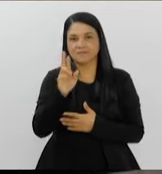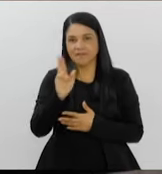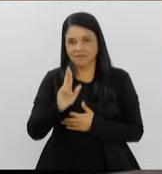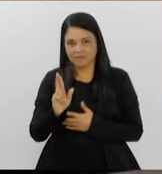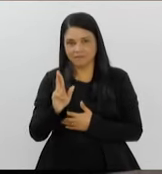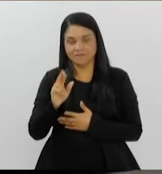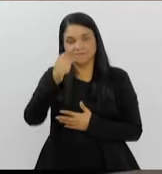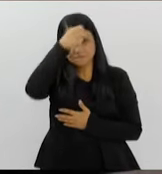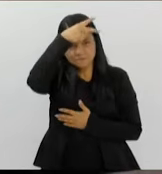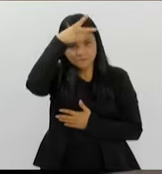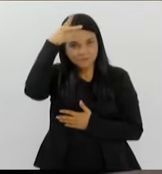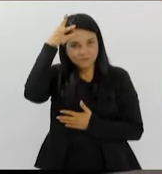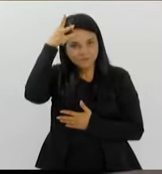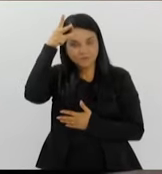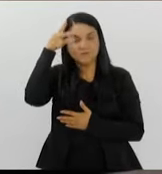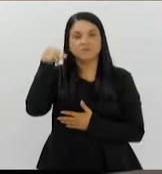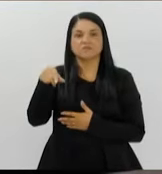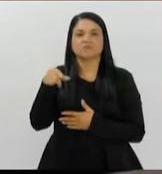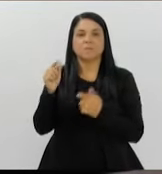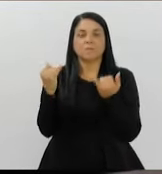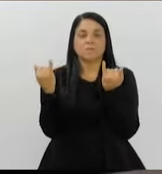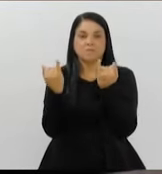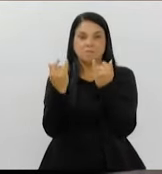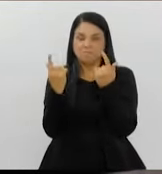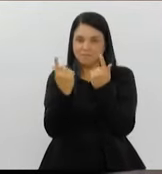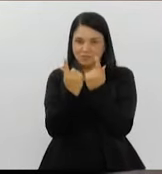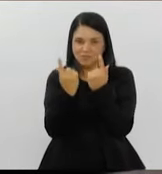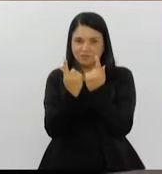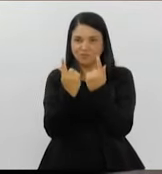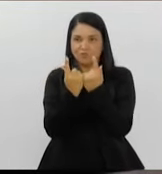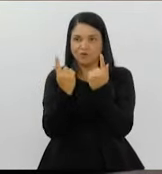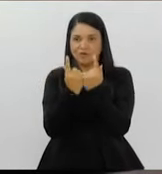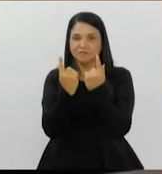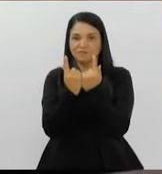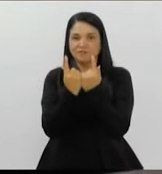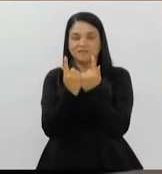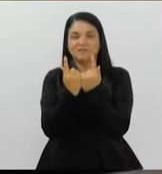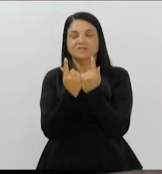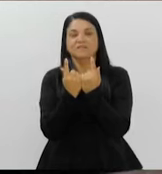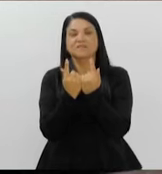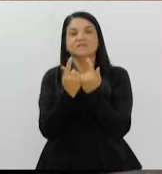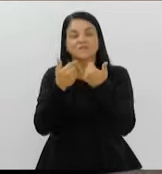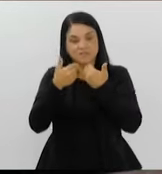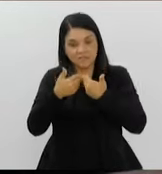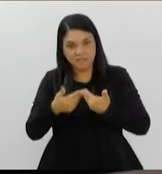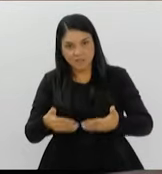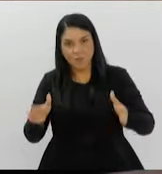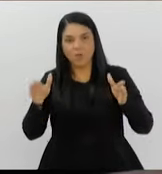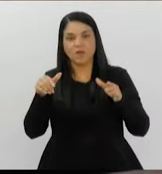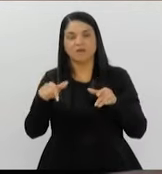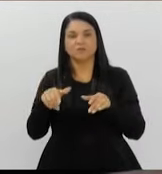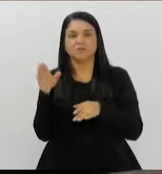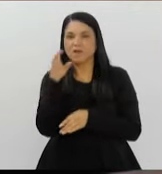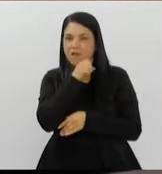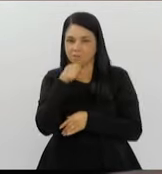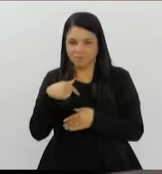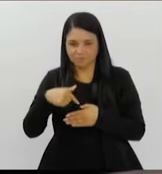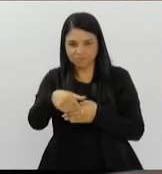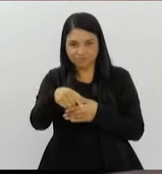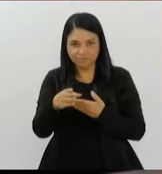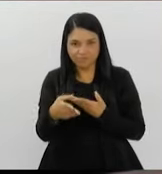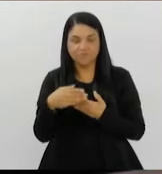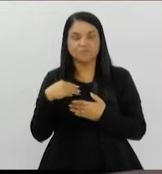pela Prefeitura de Magé, e que logo em breve será inaugurado pelo município. E